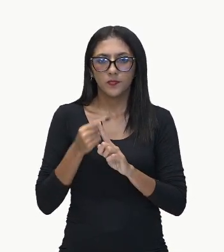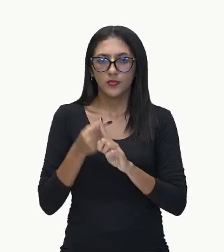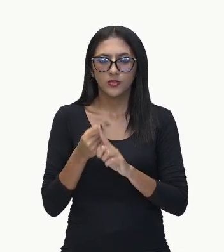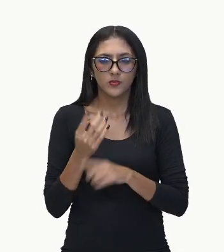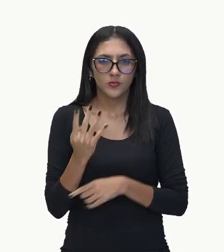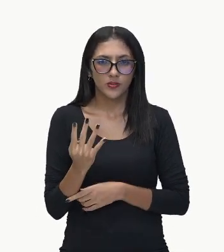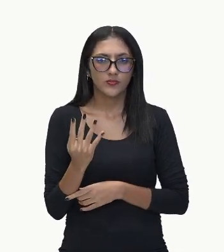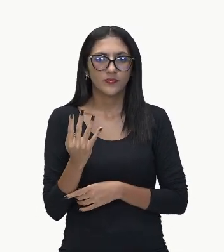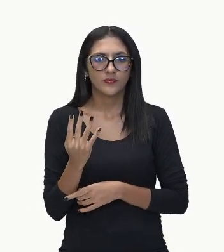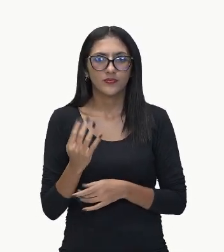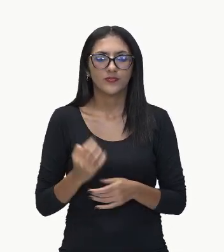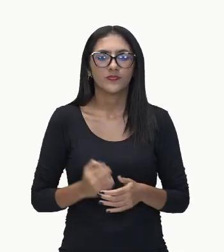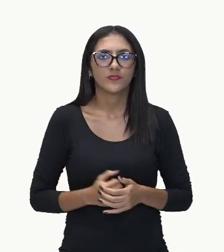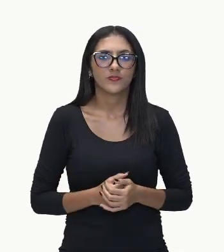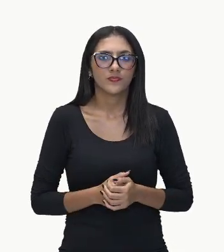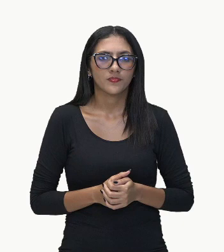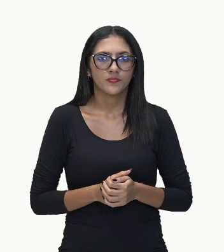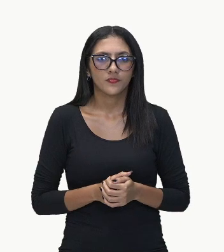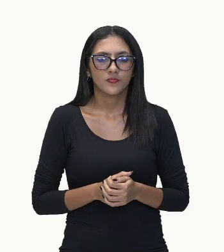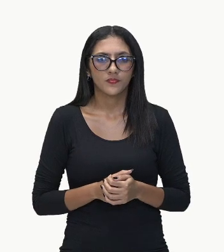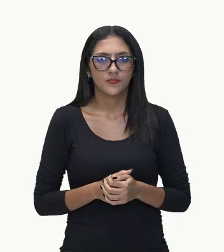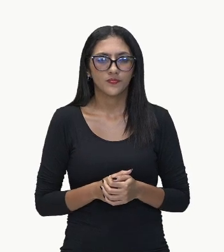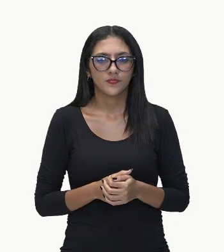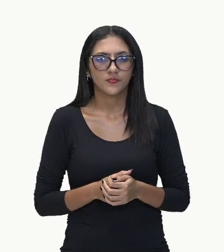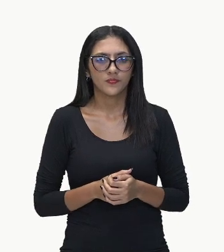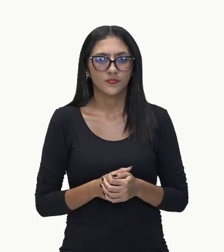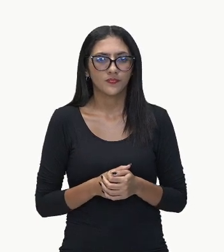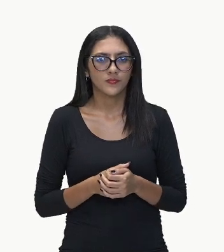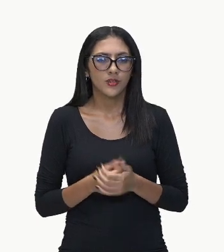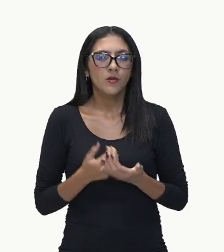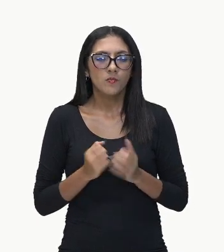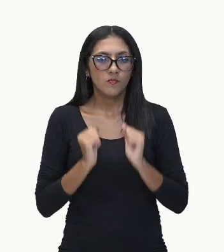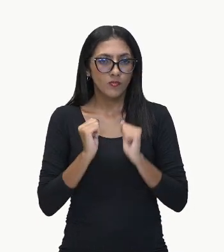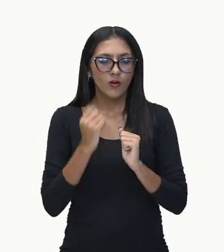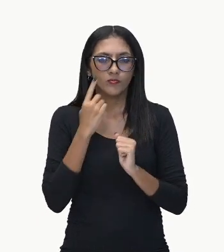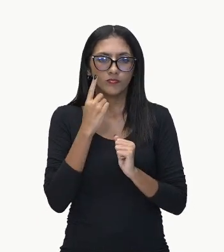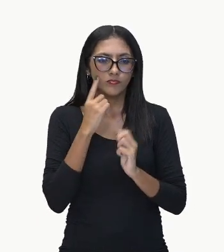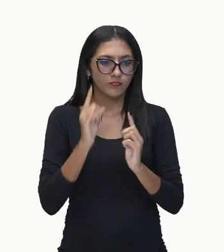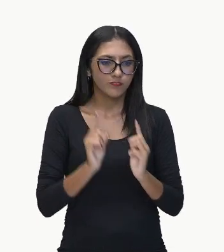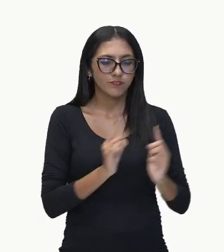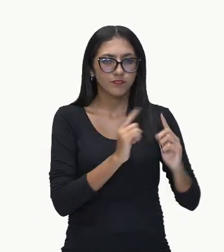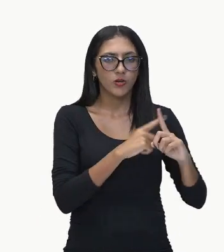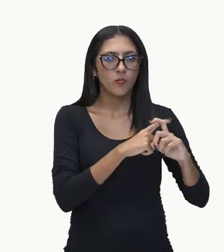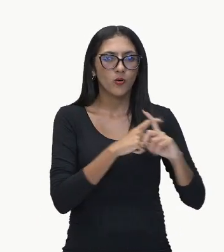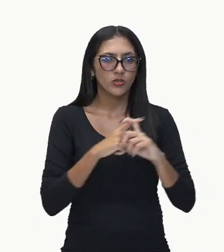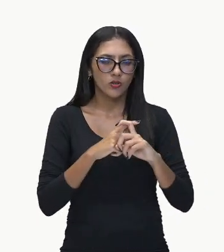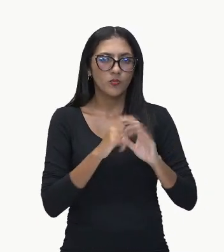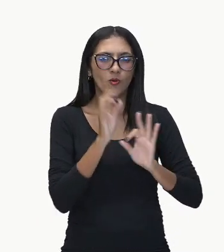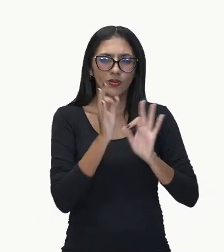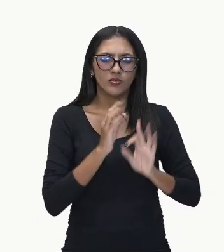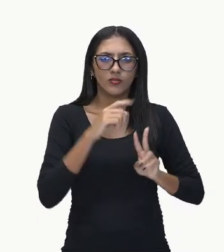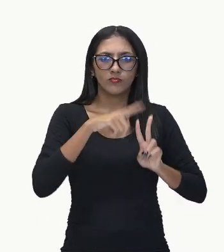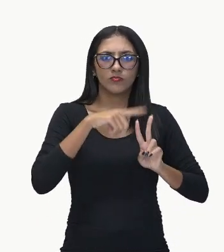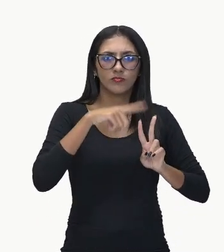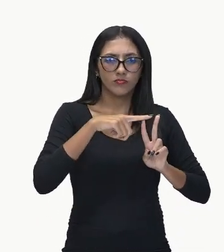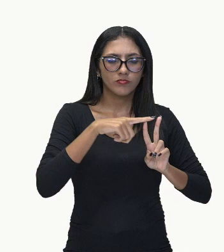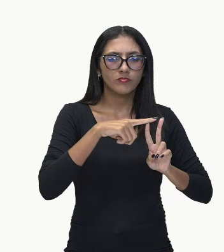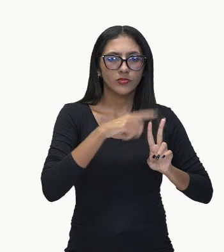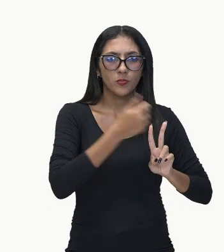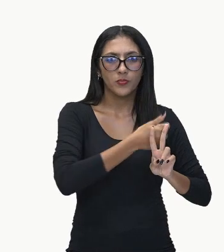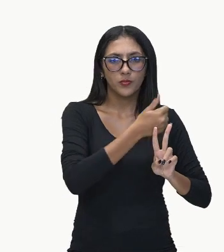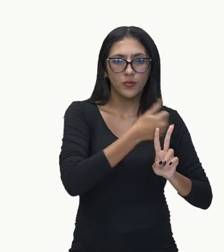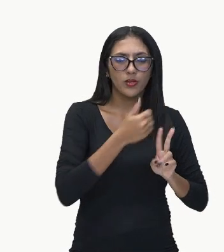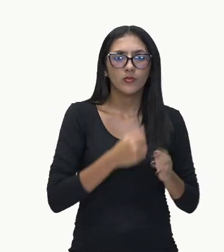+ 4 beleza dito isto podemos escrever esse polinômio na sua forma fatorado tirando a raiz desse